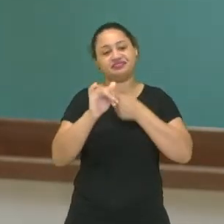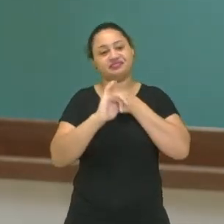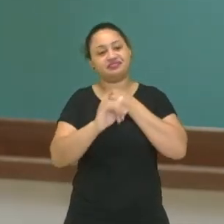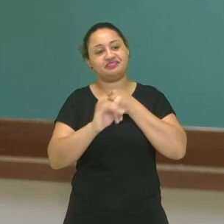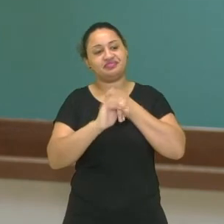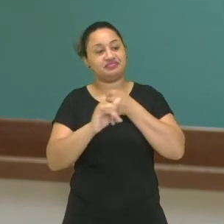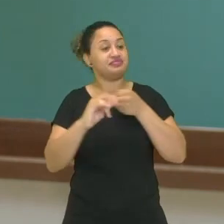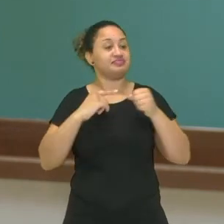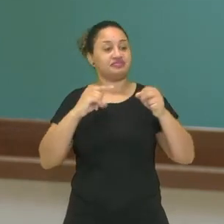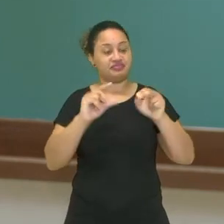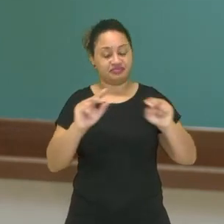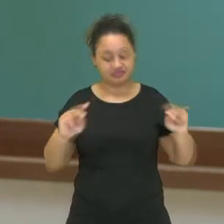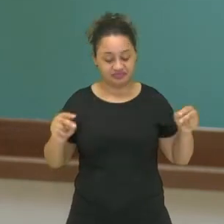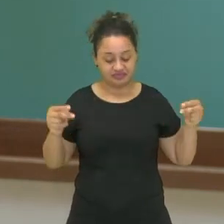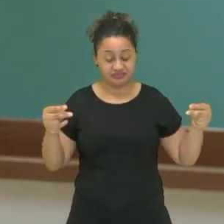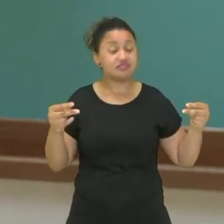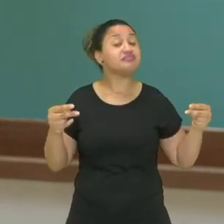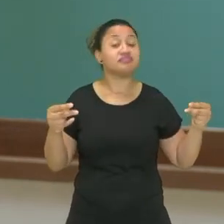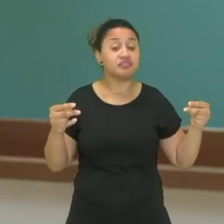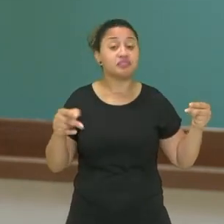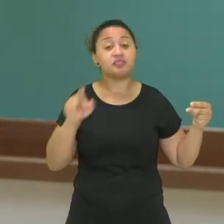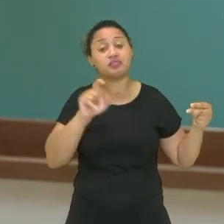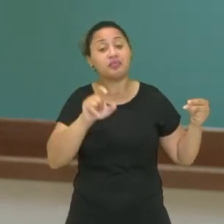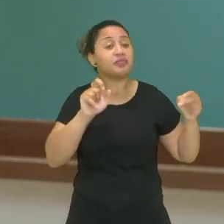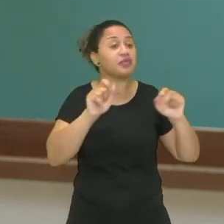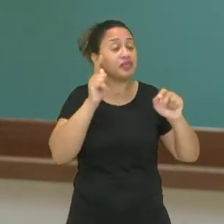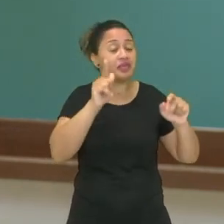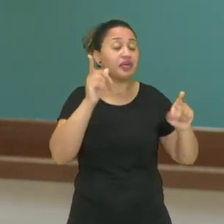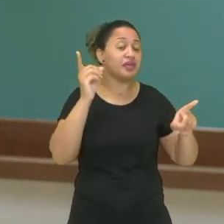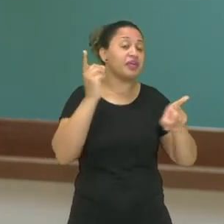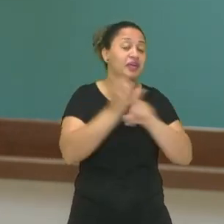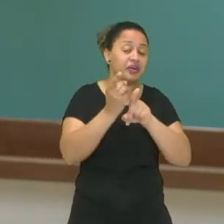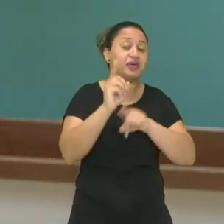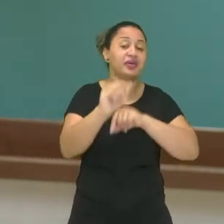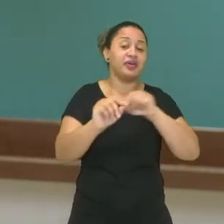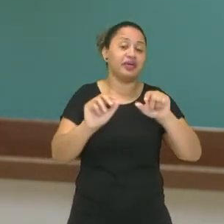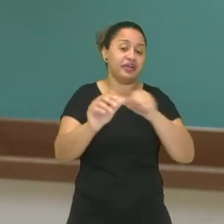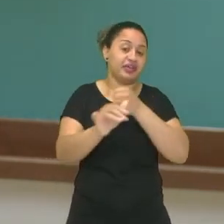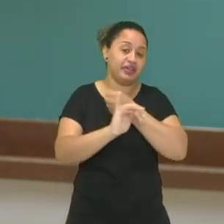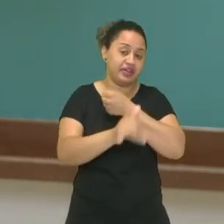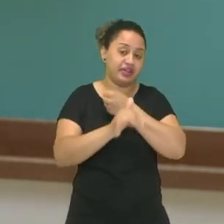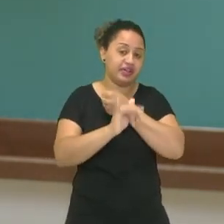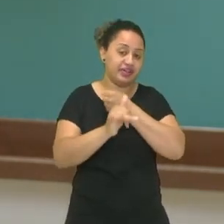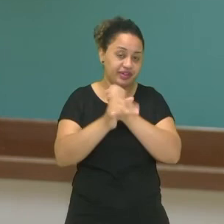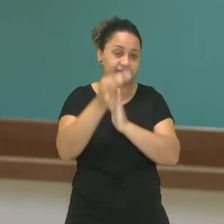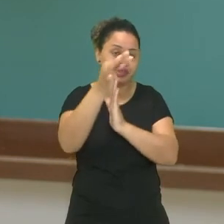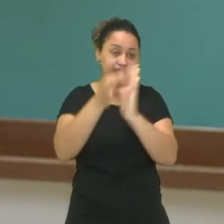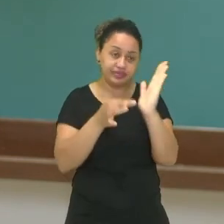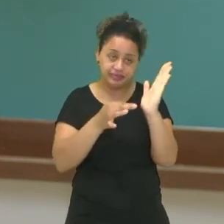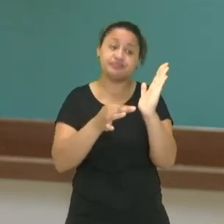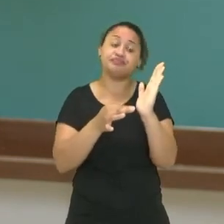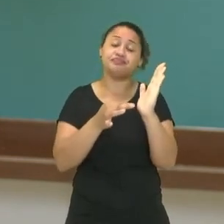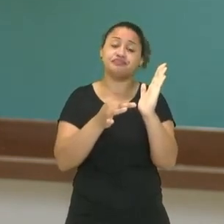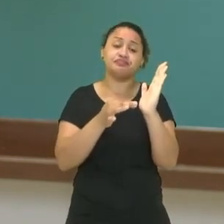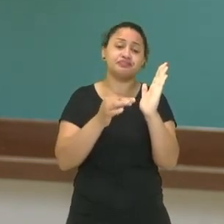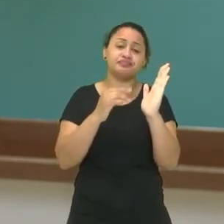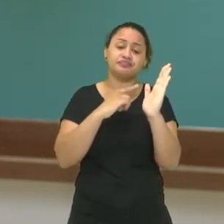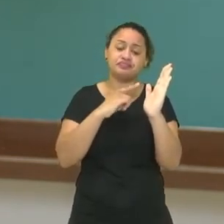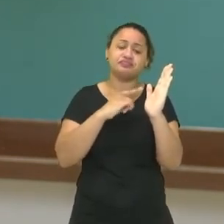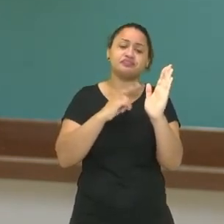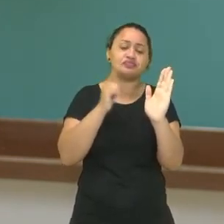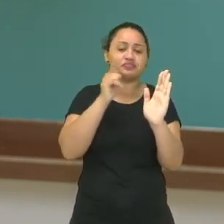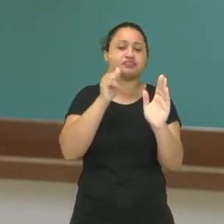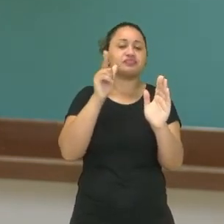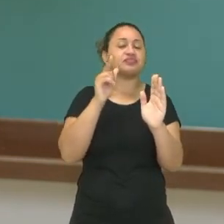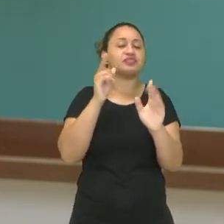ó, a página da crônicasbrasileira.org, poeta faz bodas de esmeralda, e você